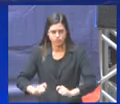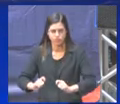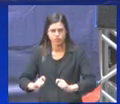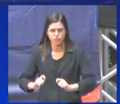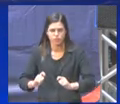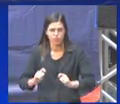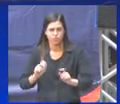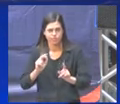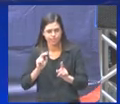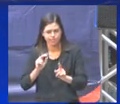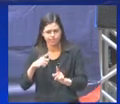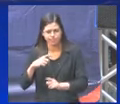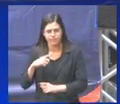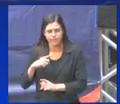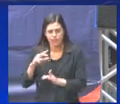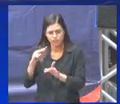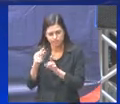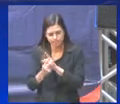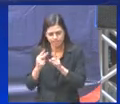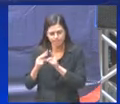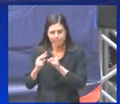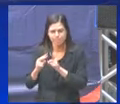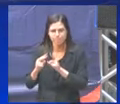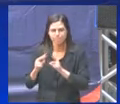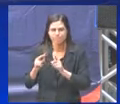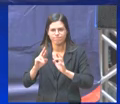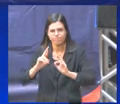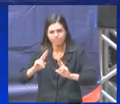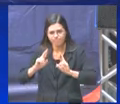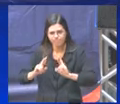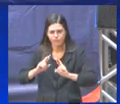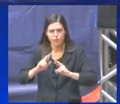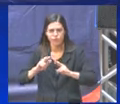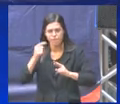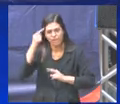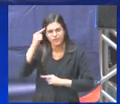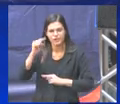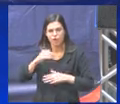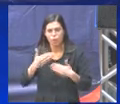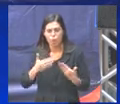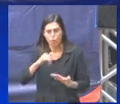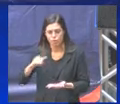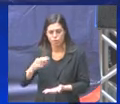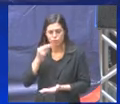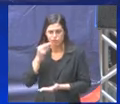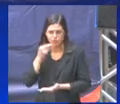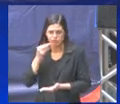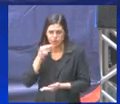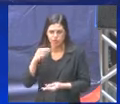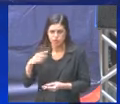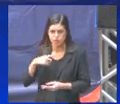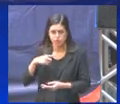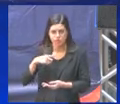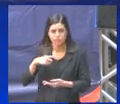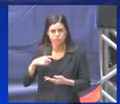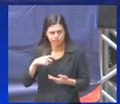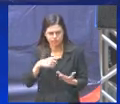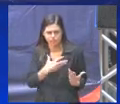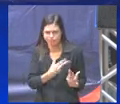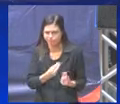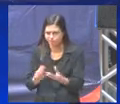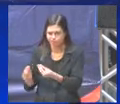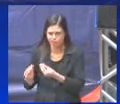com otimismo e verificar quais são as oportunidades que surgem a partir disso. Porque tem muitas